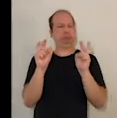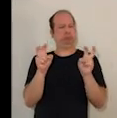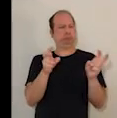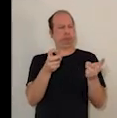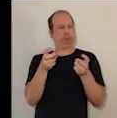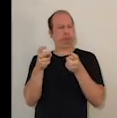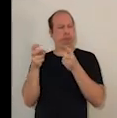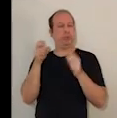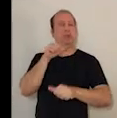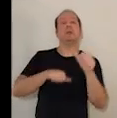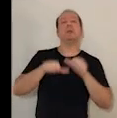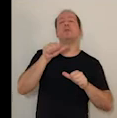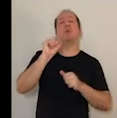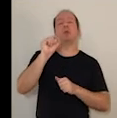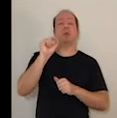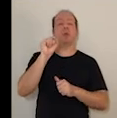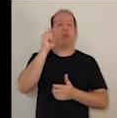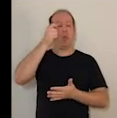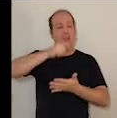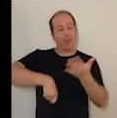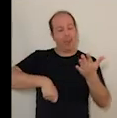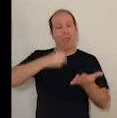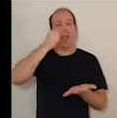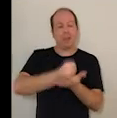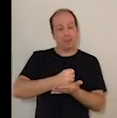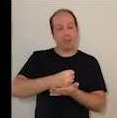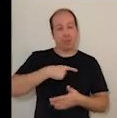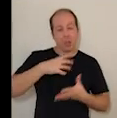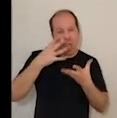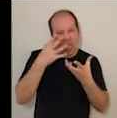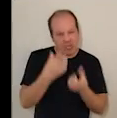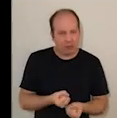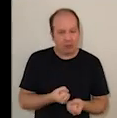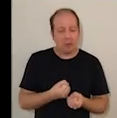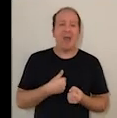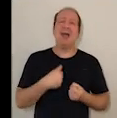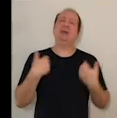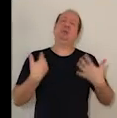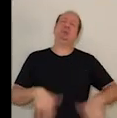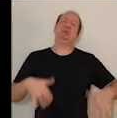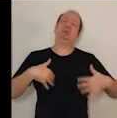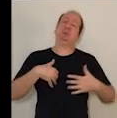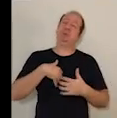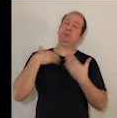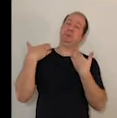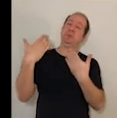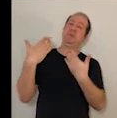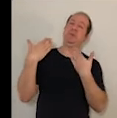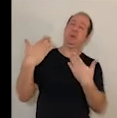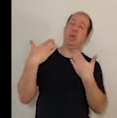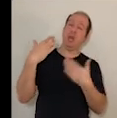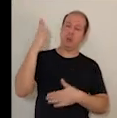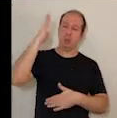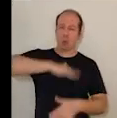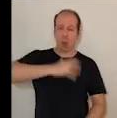em herdeiros. Podem arder à vontade. Os três estão furiosos e desconfiados. Querem ver o testamento,